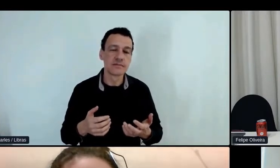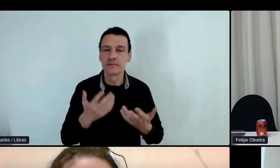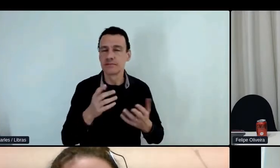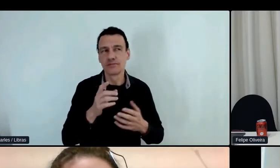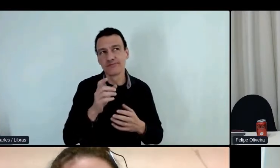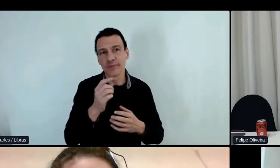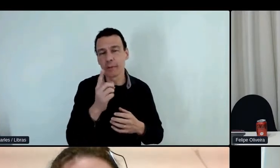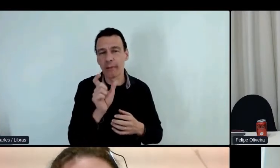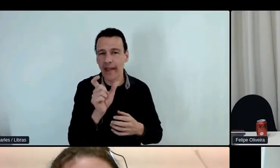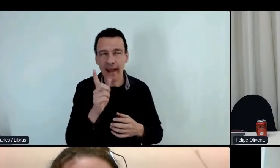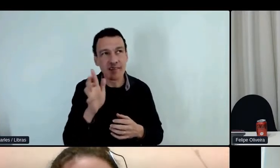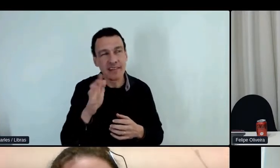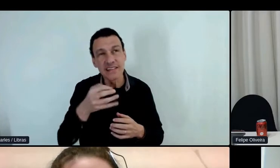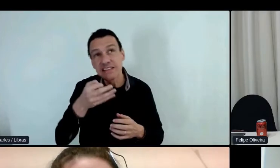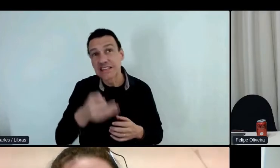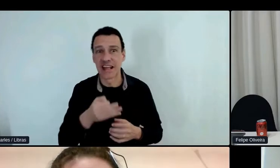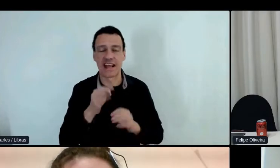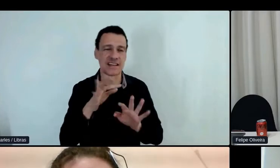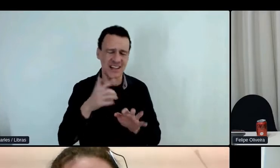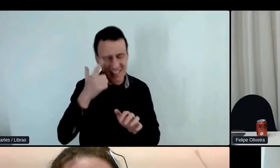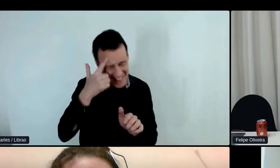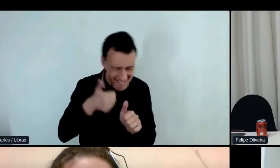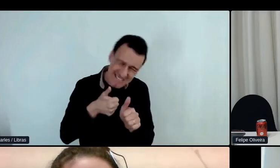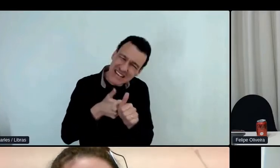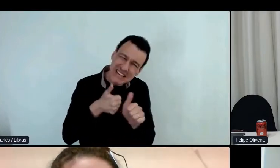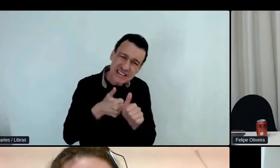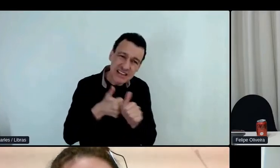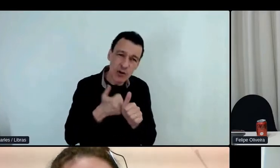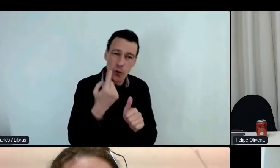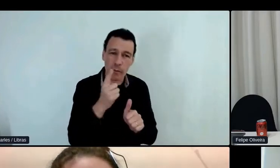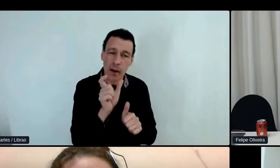dessas pessoas, então precisa muito cuidado.